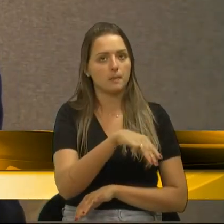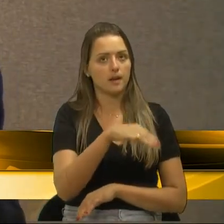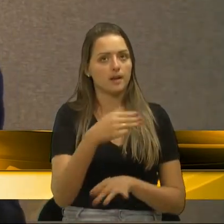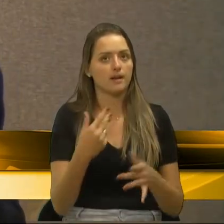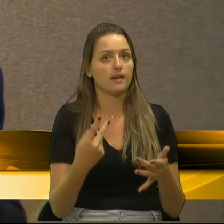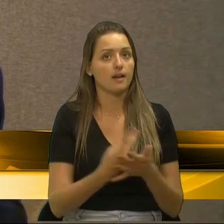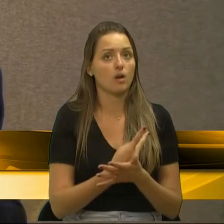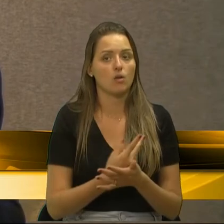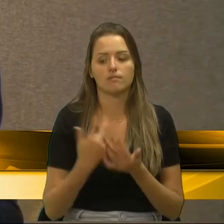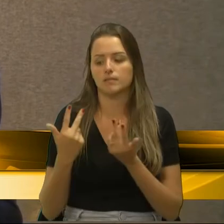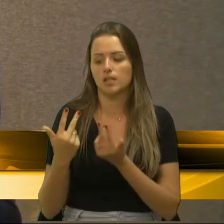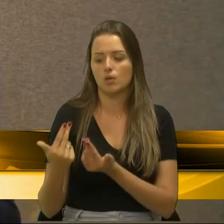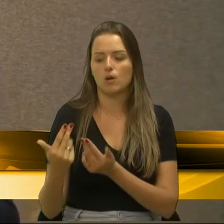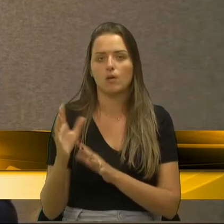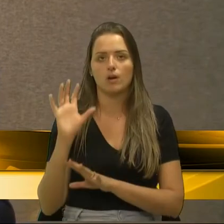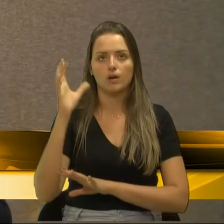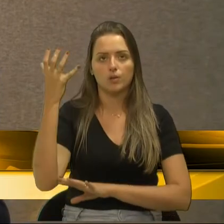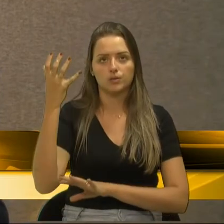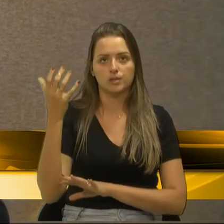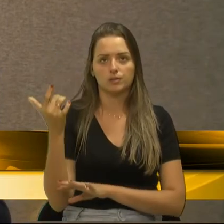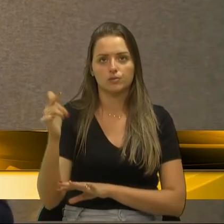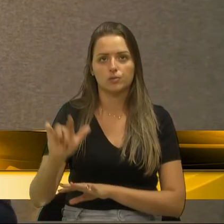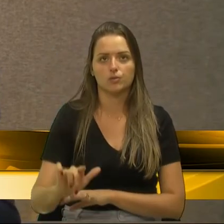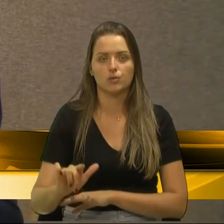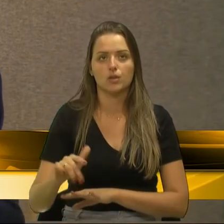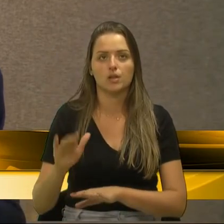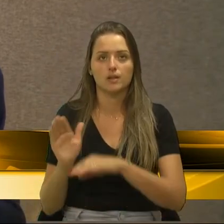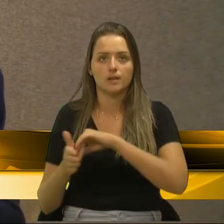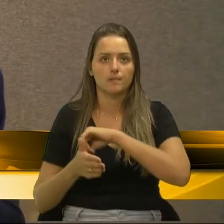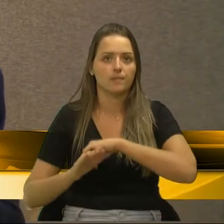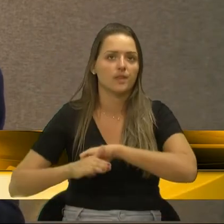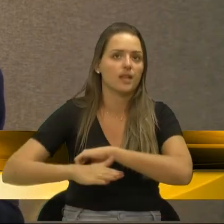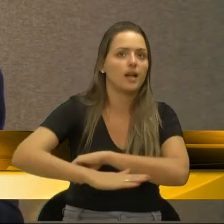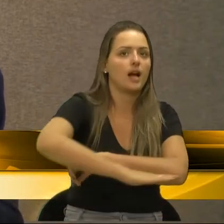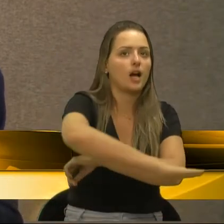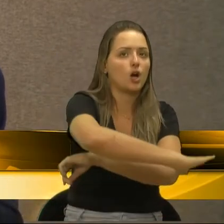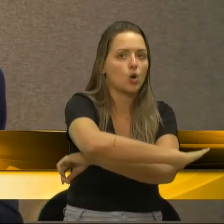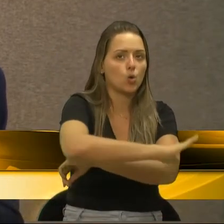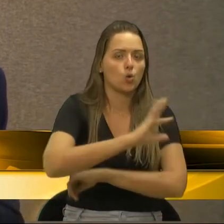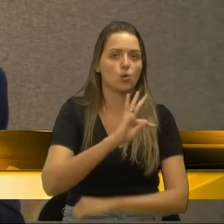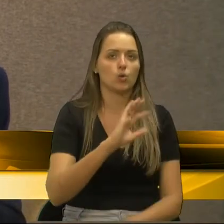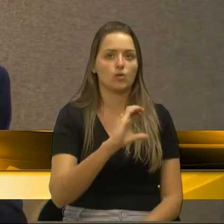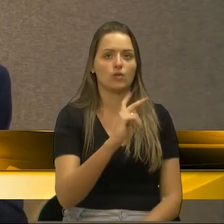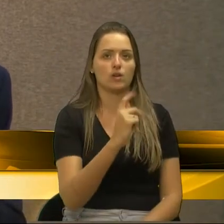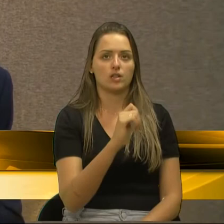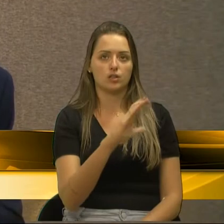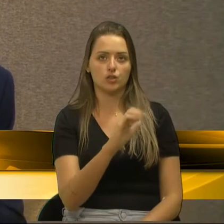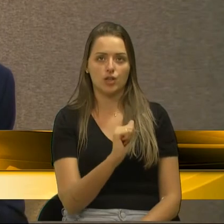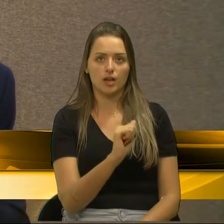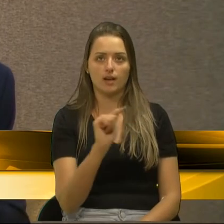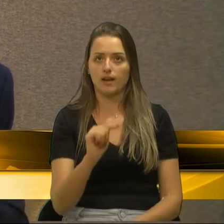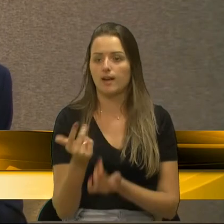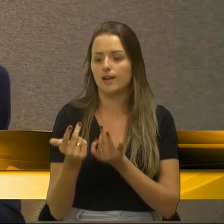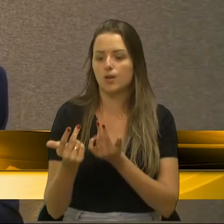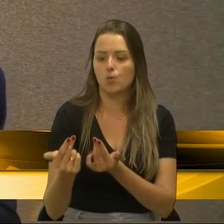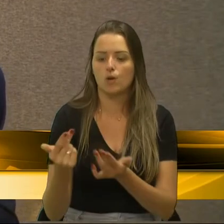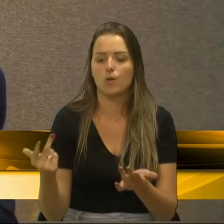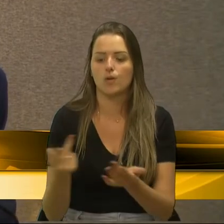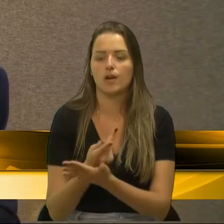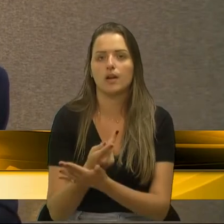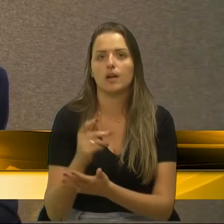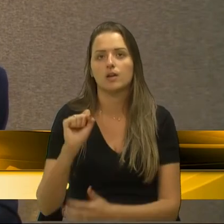que o mesmo equívoco está sendo cometido na curva do Tiaca, em Galópolis. É o mesmo equívoco da